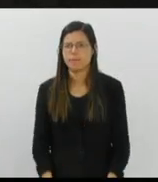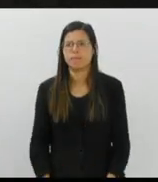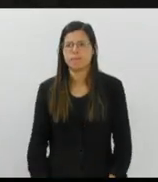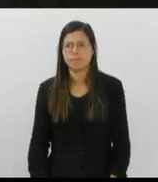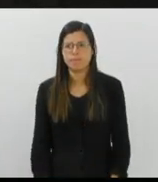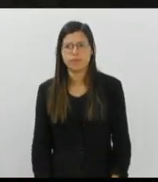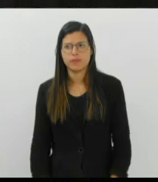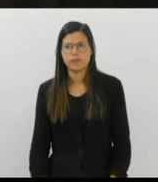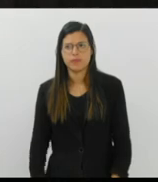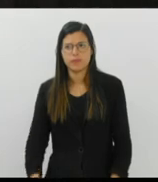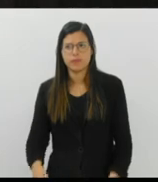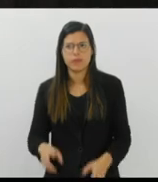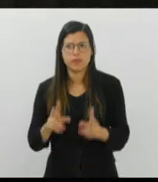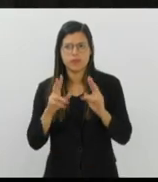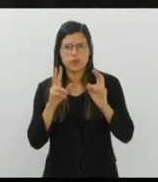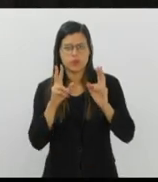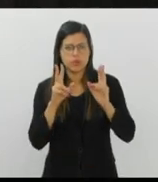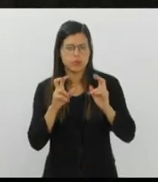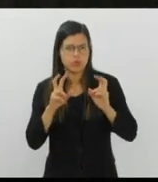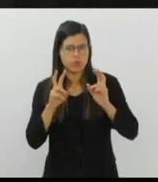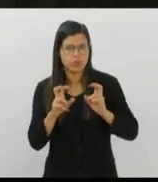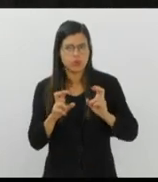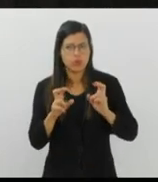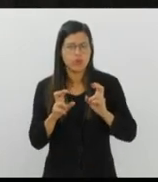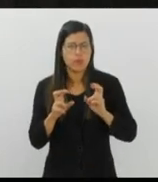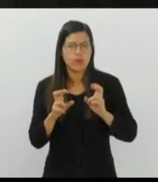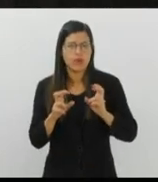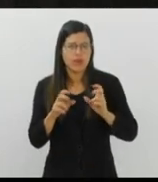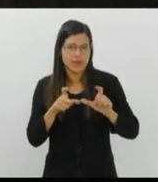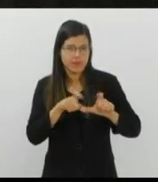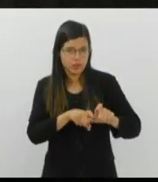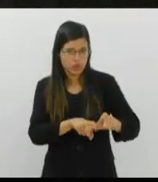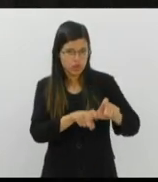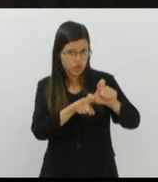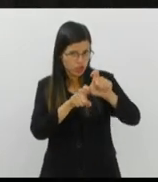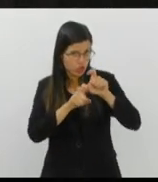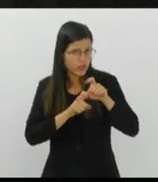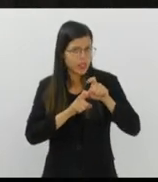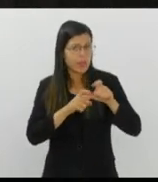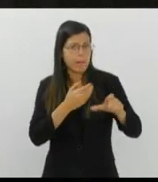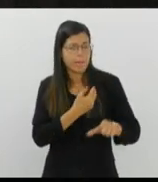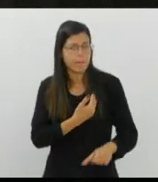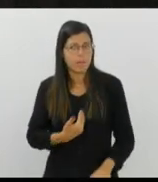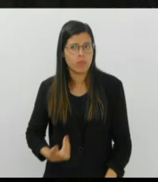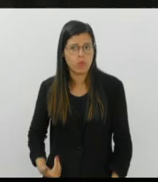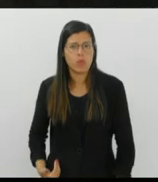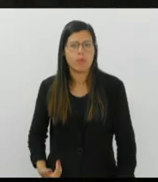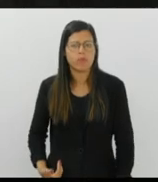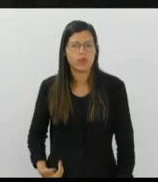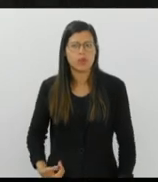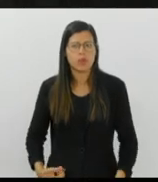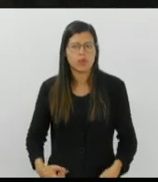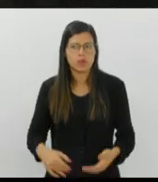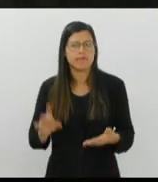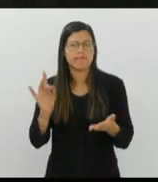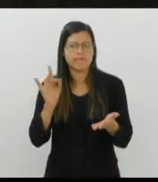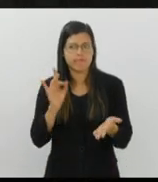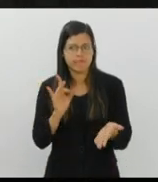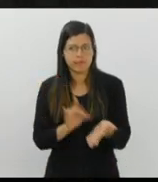além das questões da nossa dívida pública, que é uma verdadeira, deputado Luiz